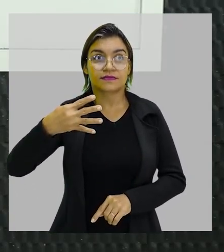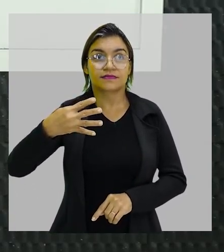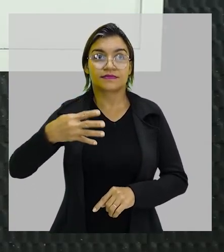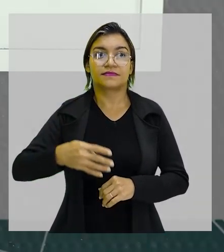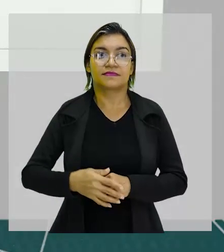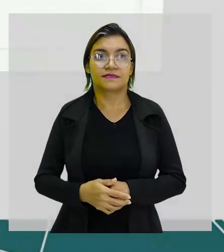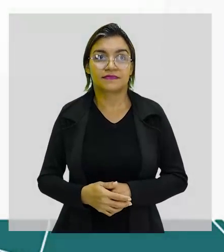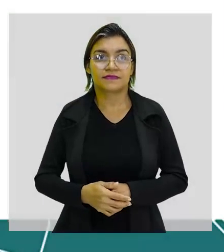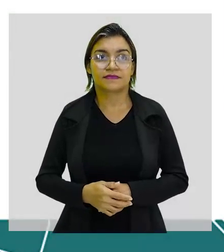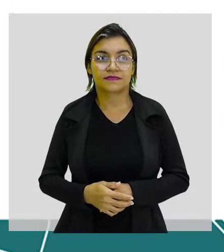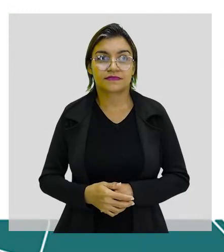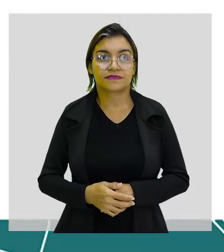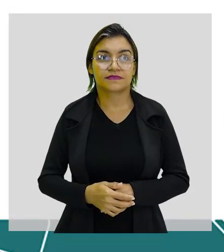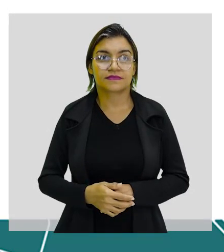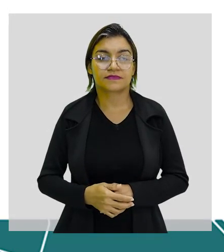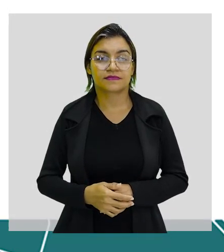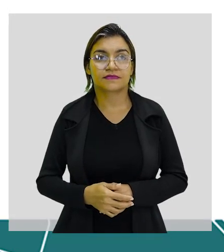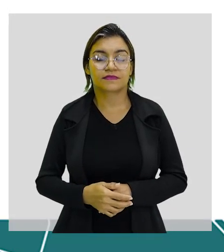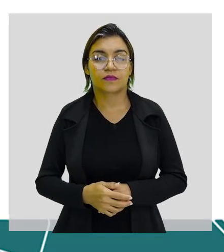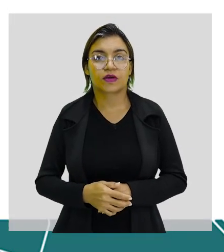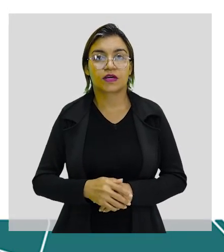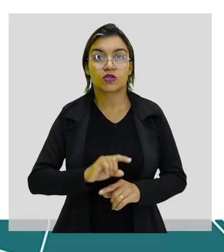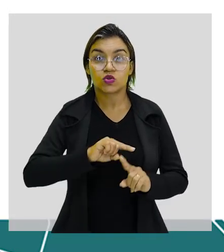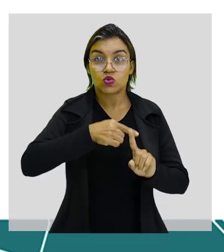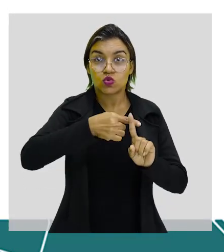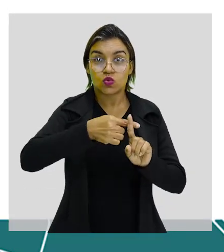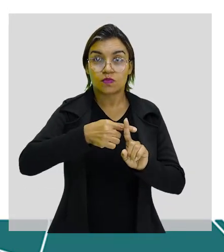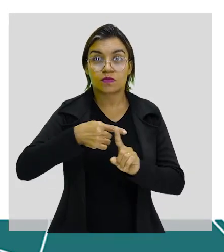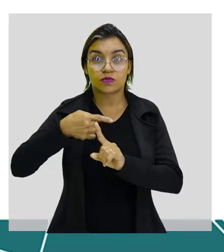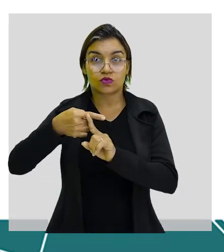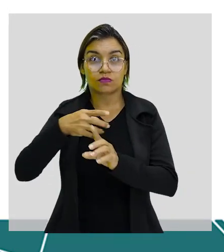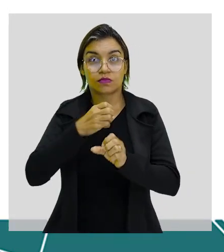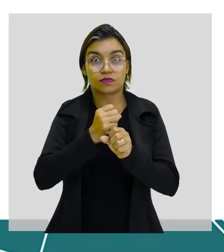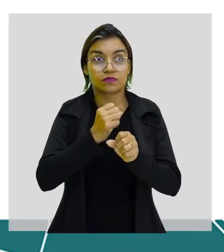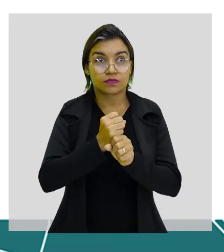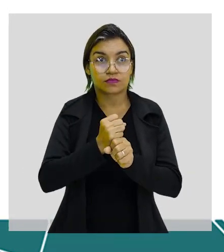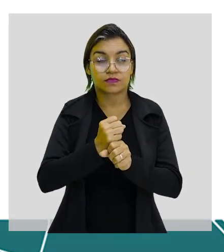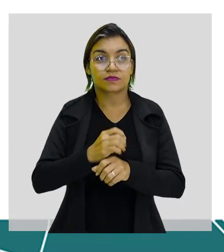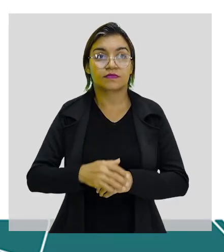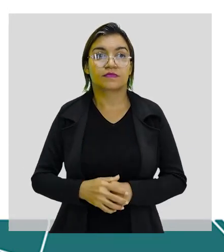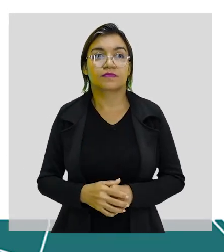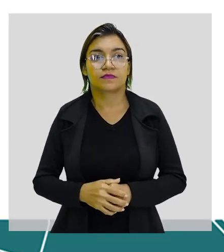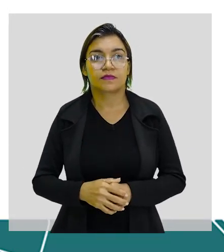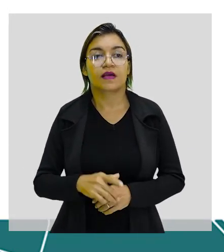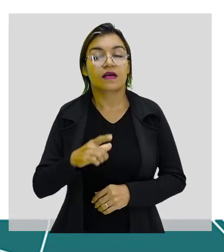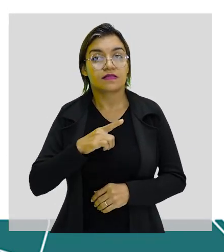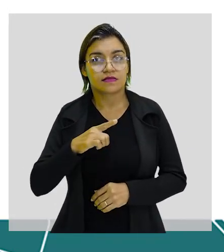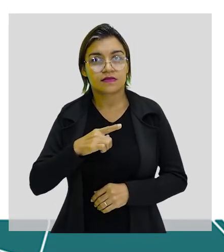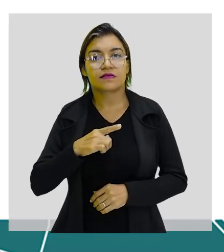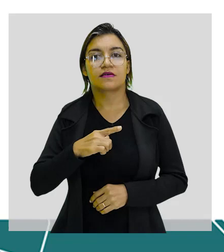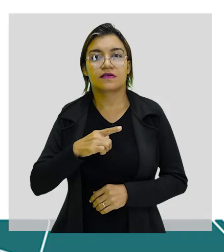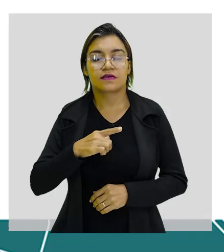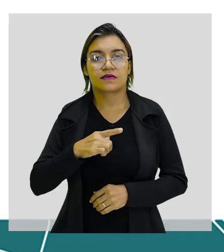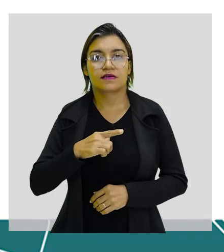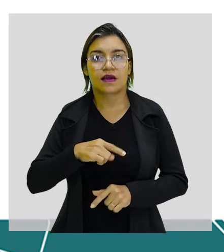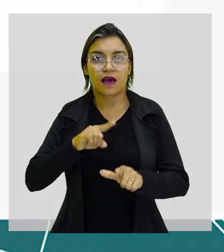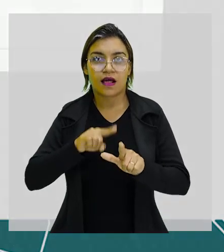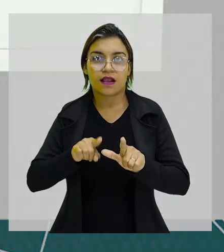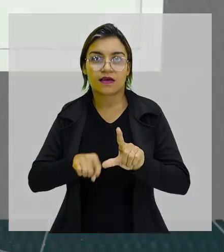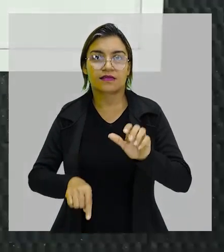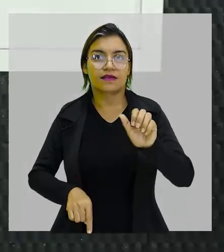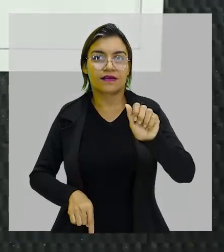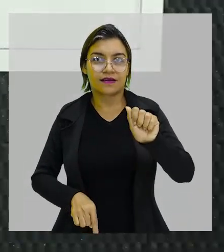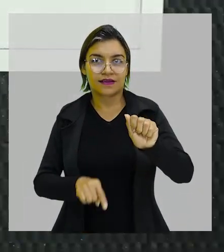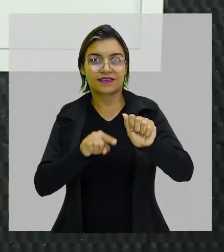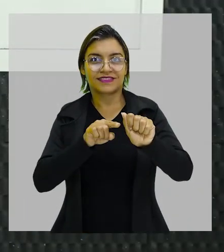10, soma 1 daqui com 23, vai dar 24. Você vai encontrar esta resposta lá na letra A,